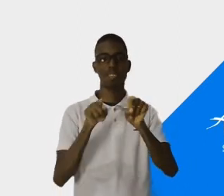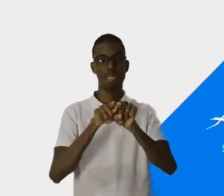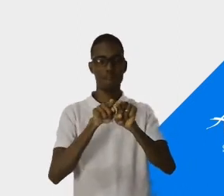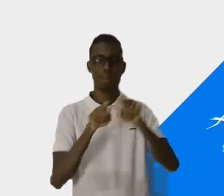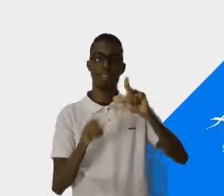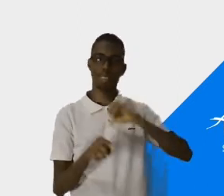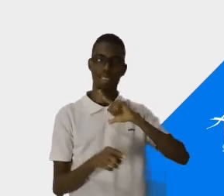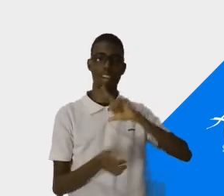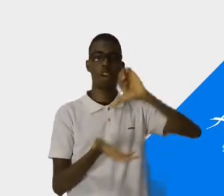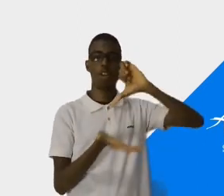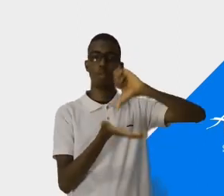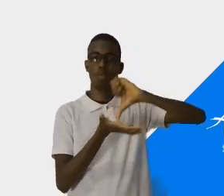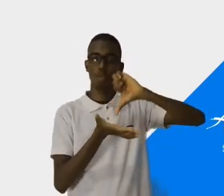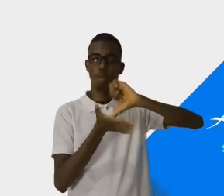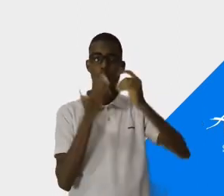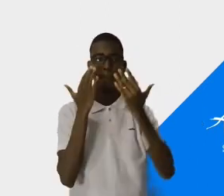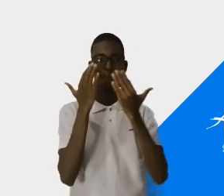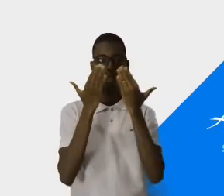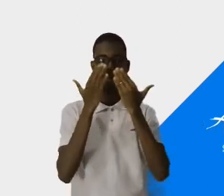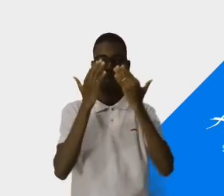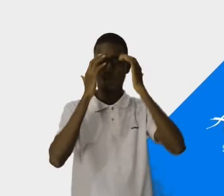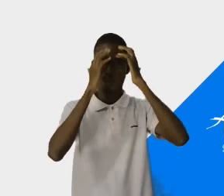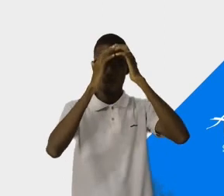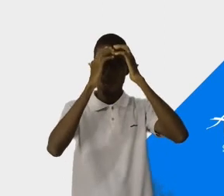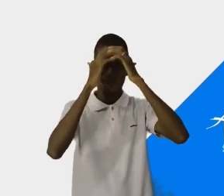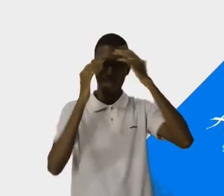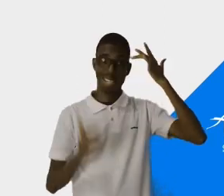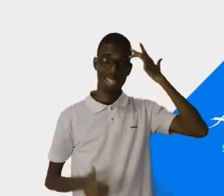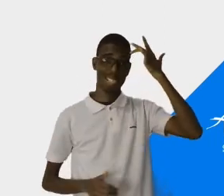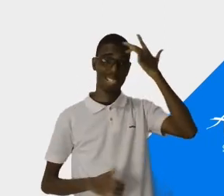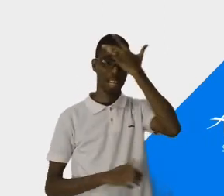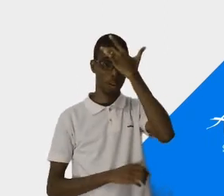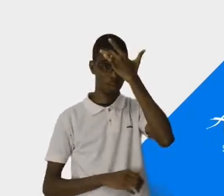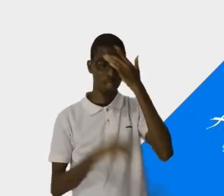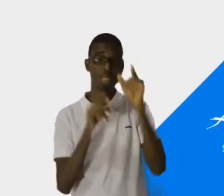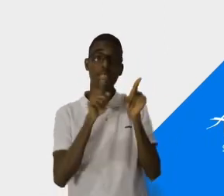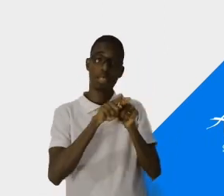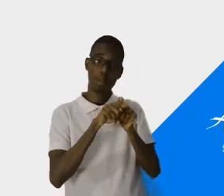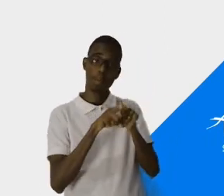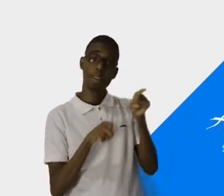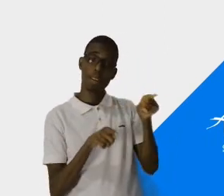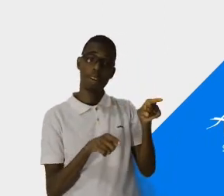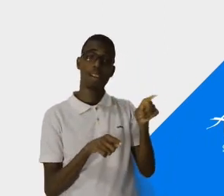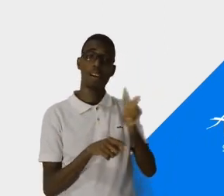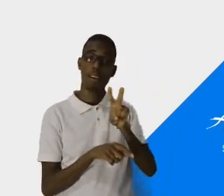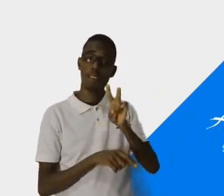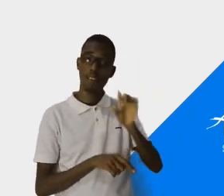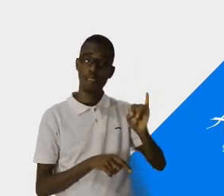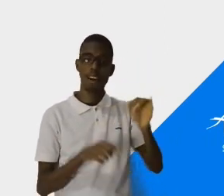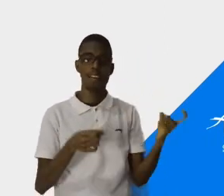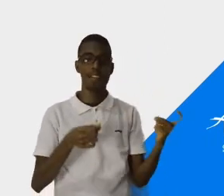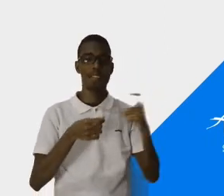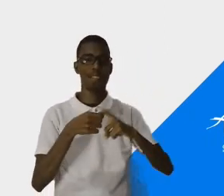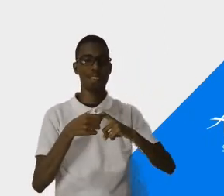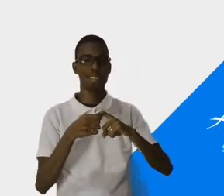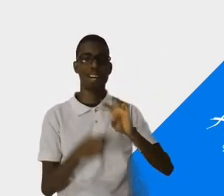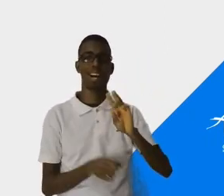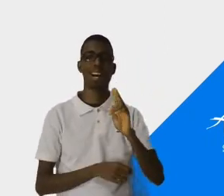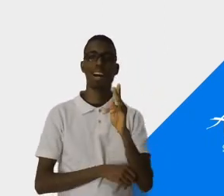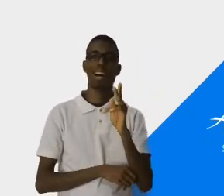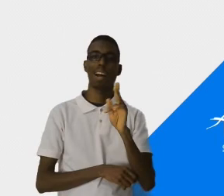Universidade Federal de Santa Catarina. Então, ela passa também a fazer uma reabilitação conosco no intuito de